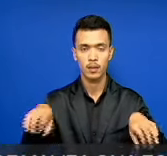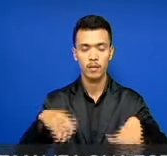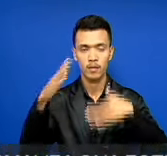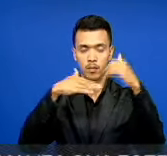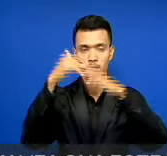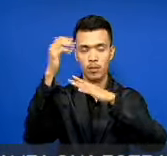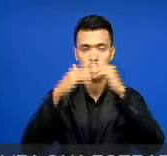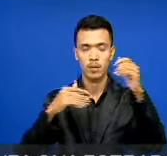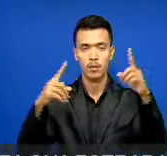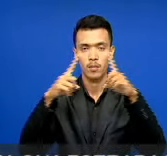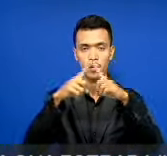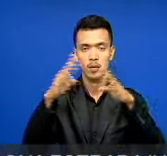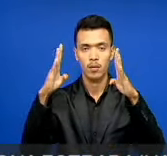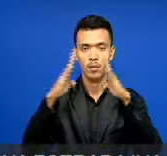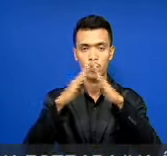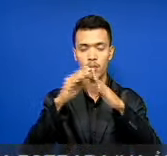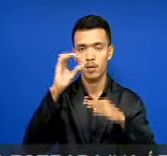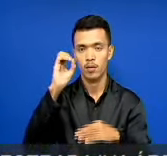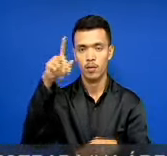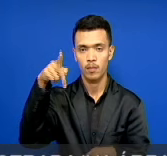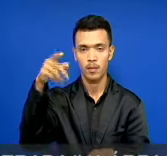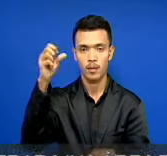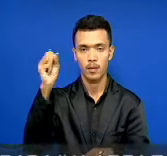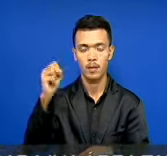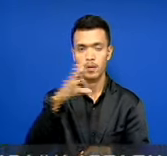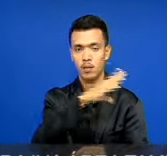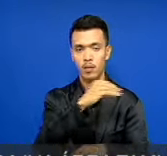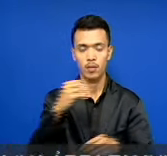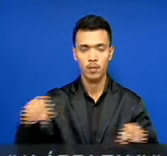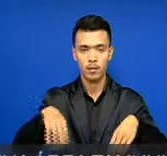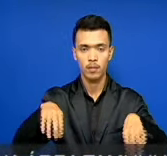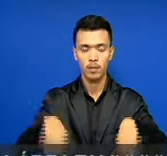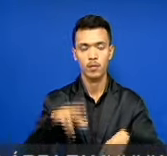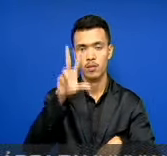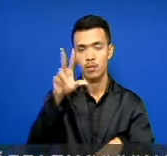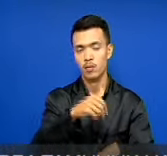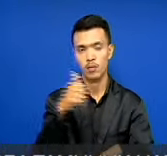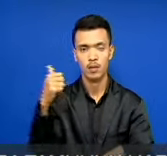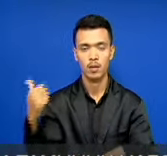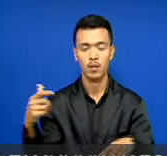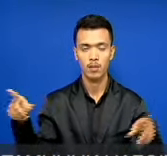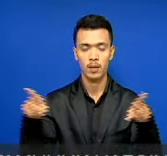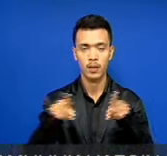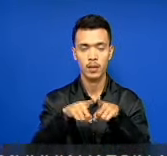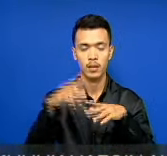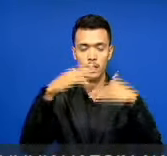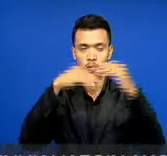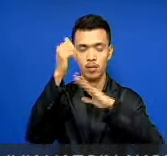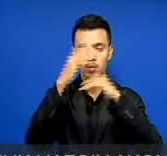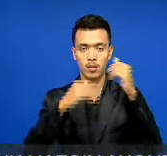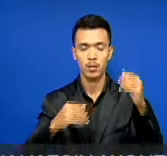construção ba uma OPS nian. Ia tam projeto tolo ne be maka ia duni posti dane maka nesa halo konstruksau mba